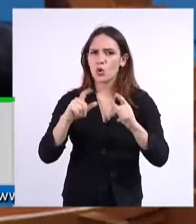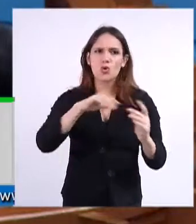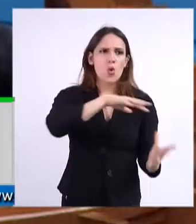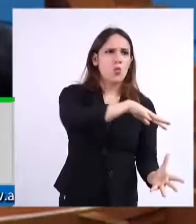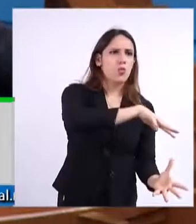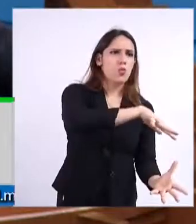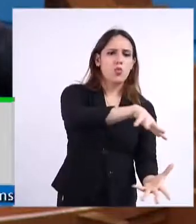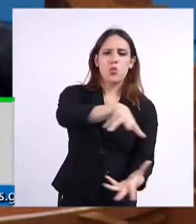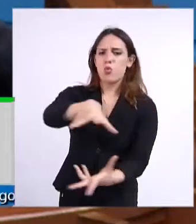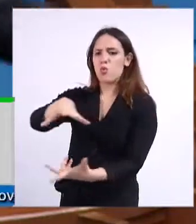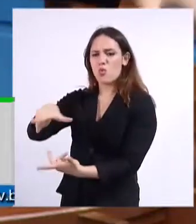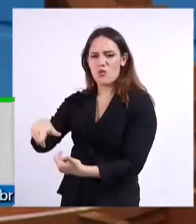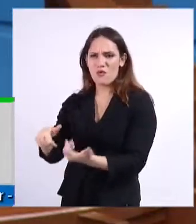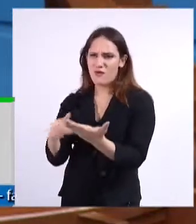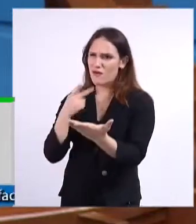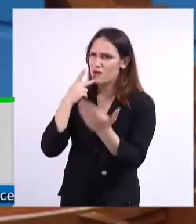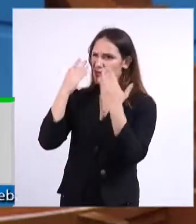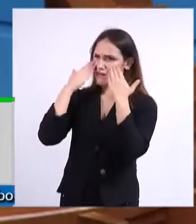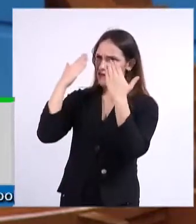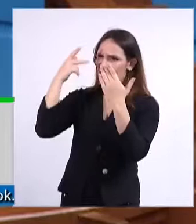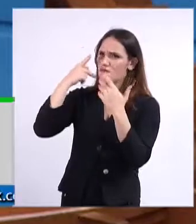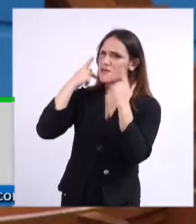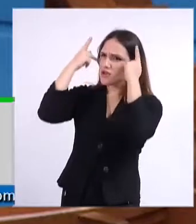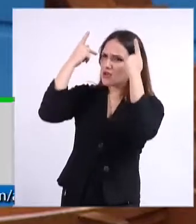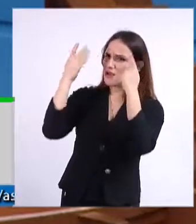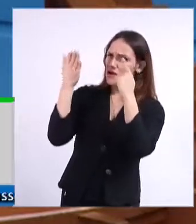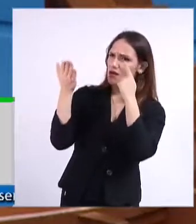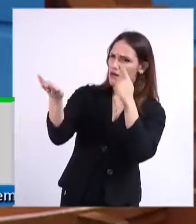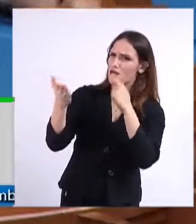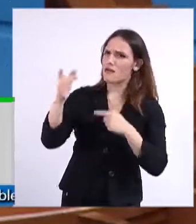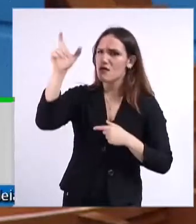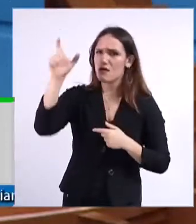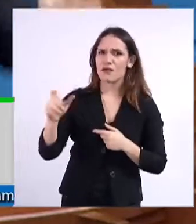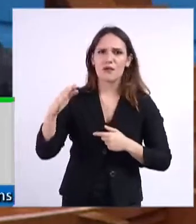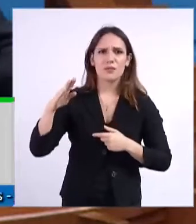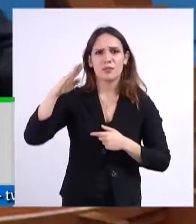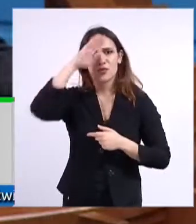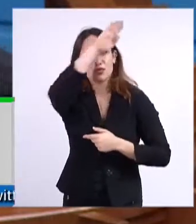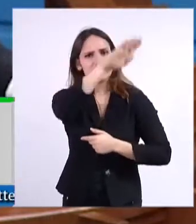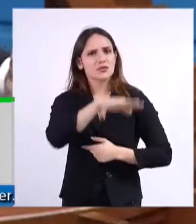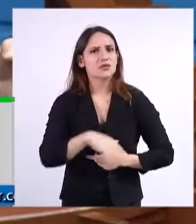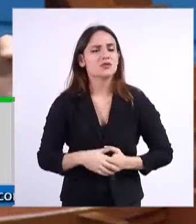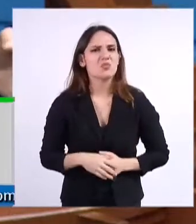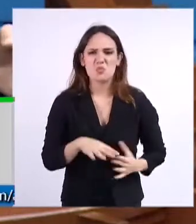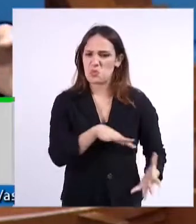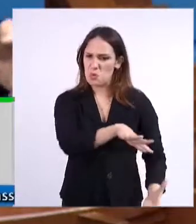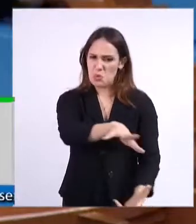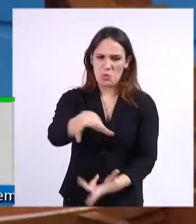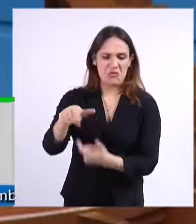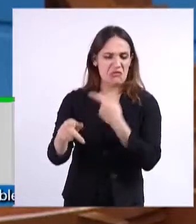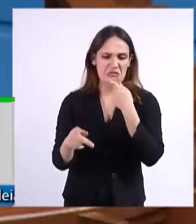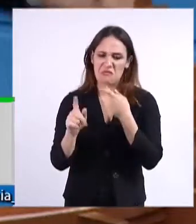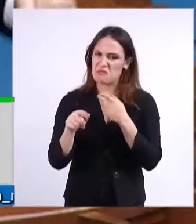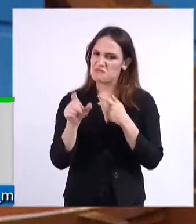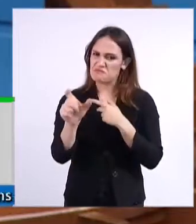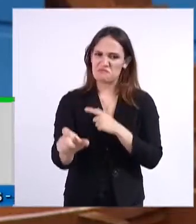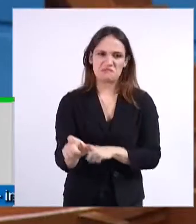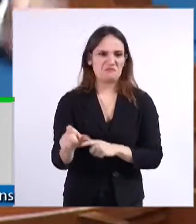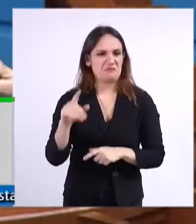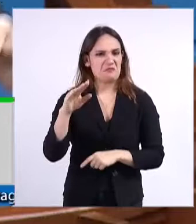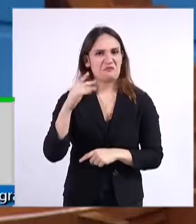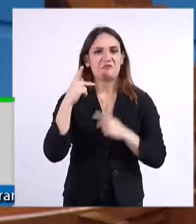internacional. Ele é uma vergonha internacional. Basta ler